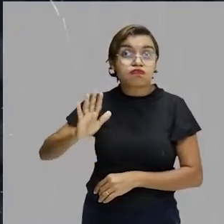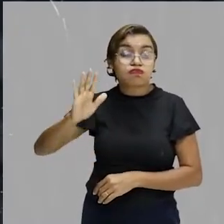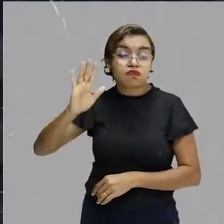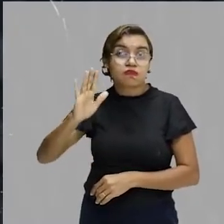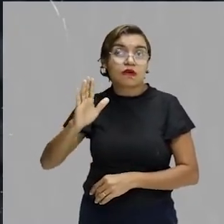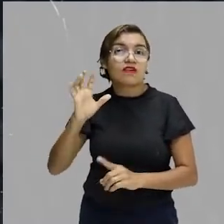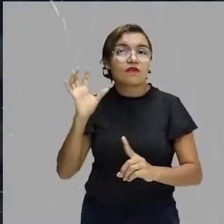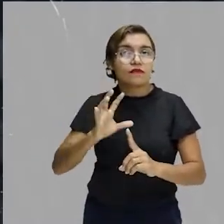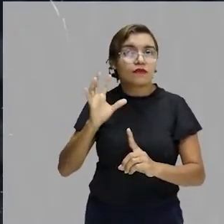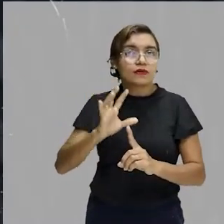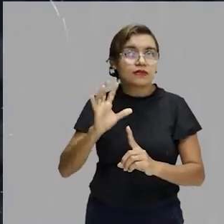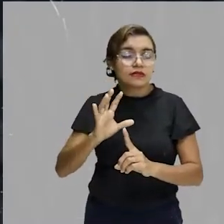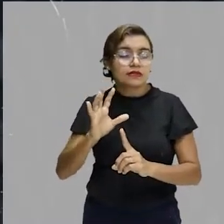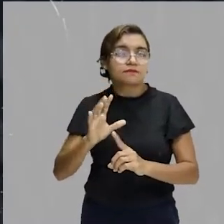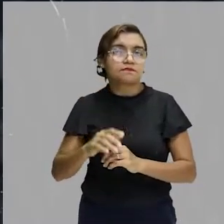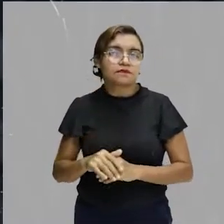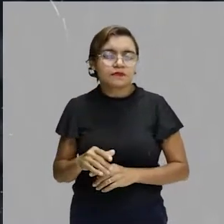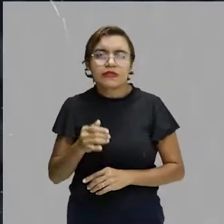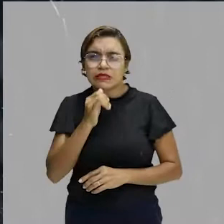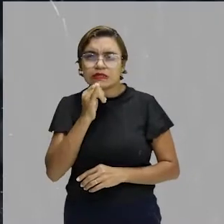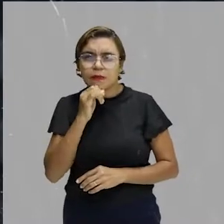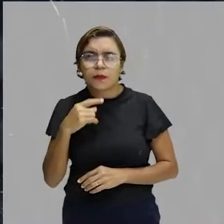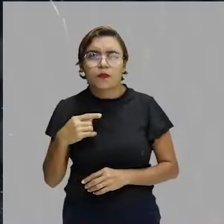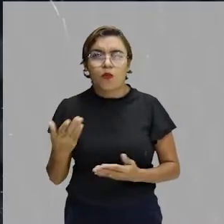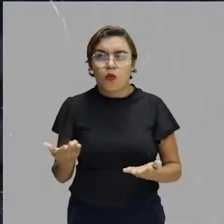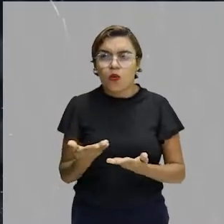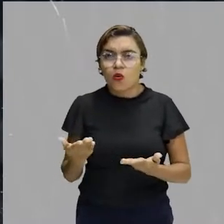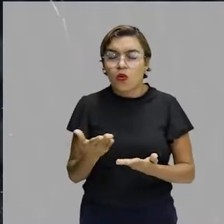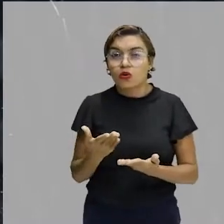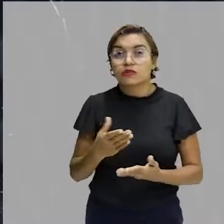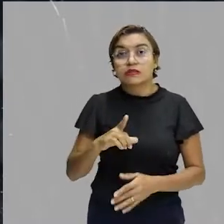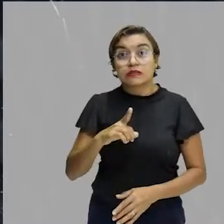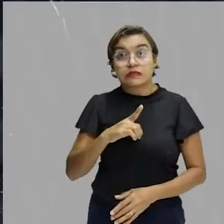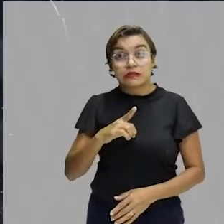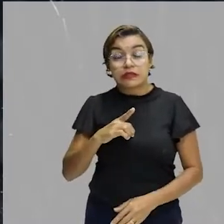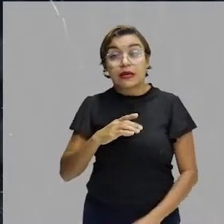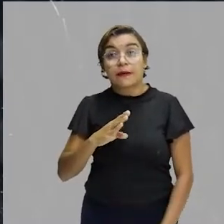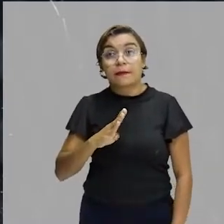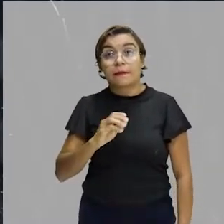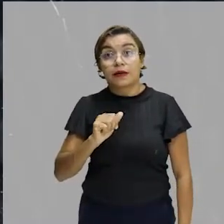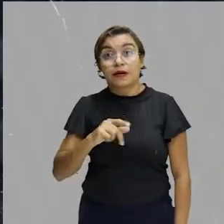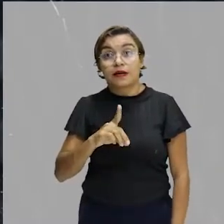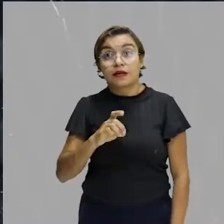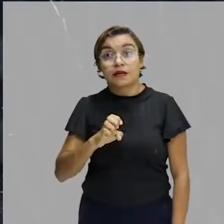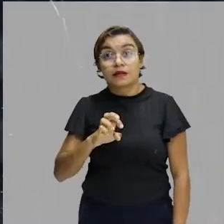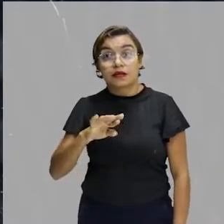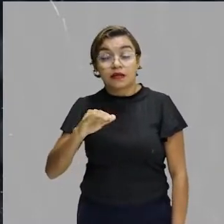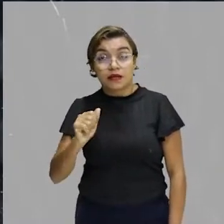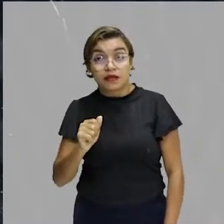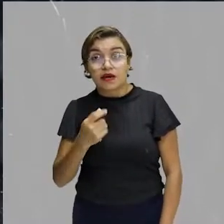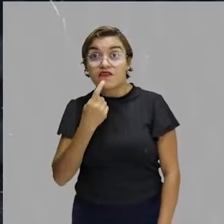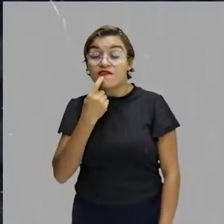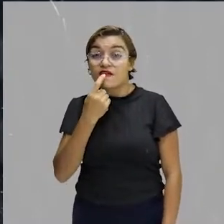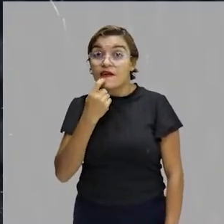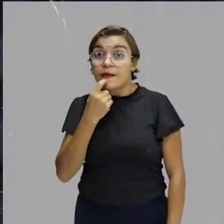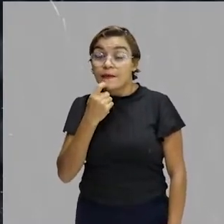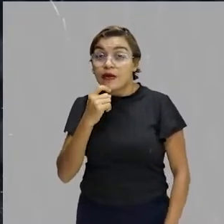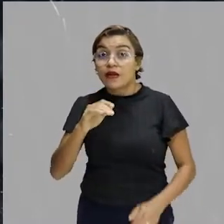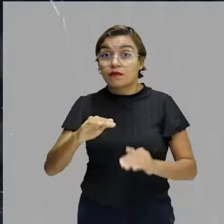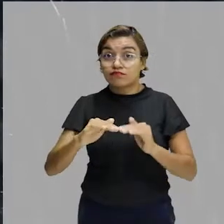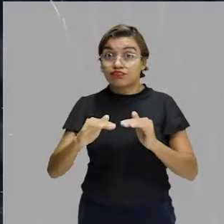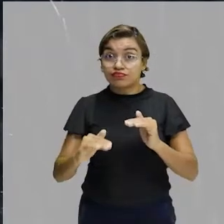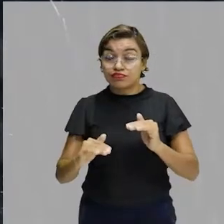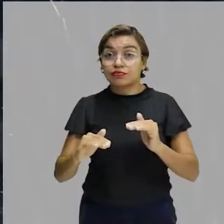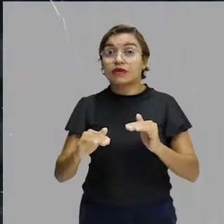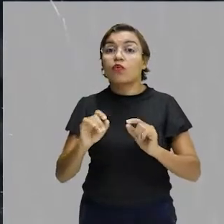que hoje nós estamos na bandeira vermelha P2, né? Que inclusive foi reajustada agora de 9,50 para